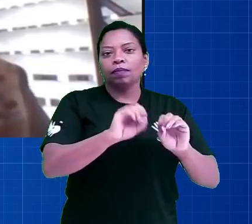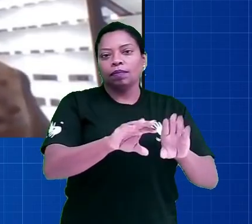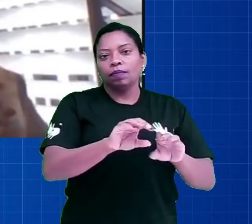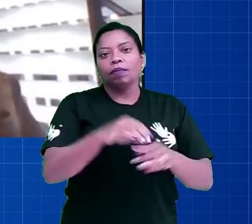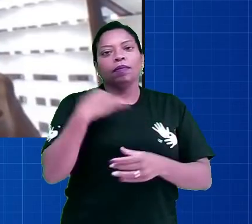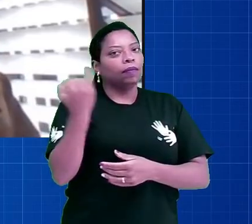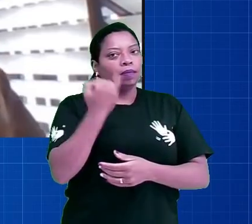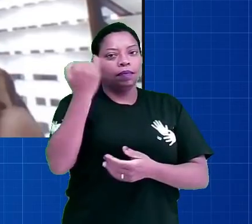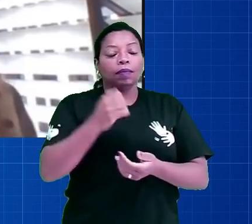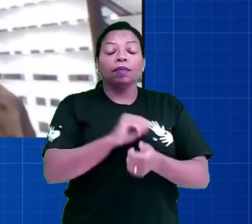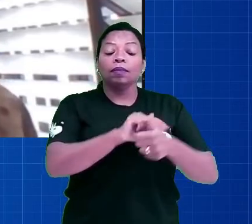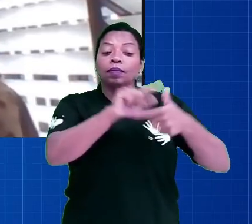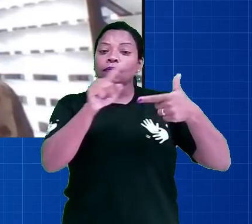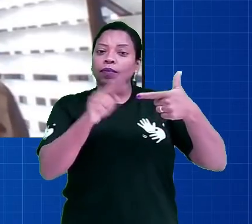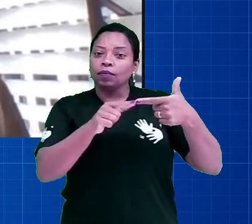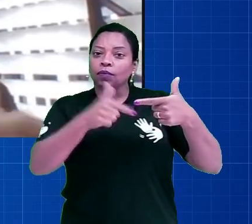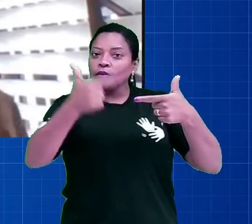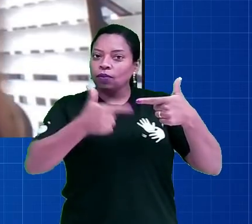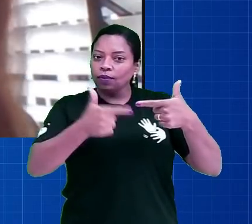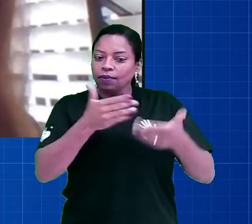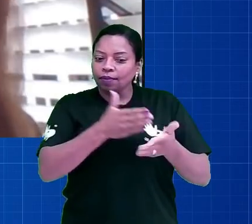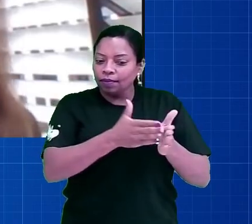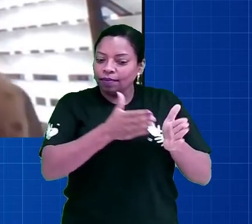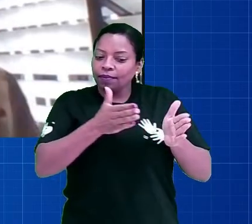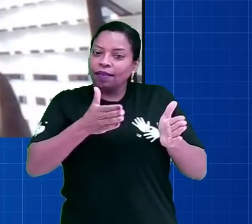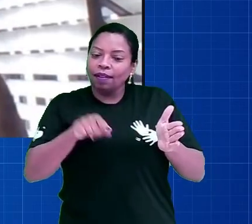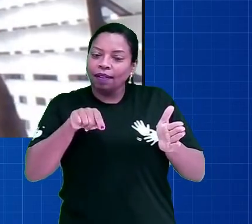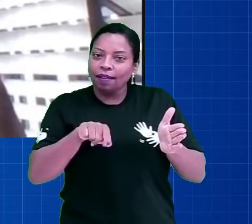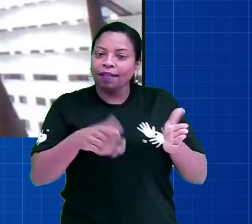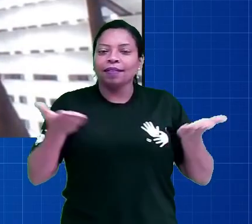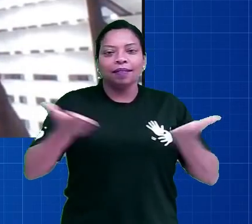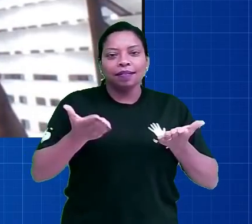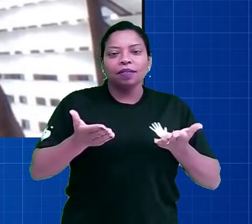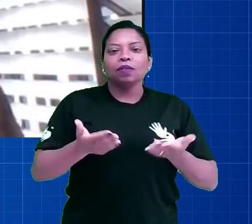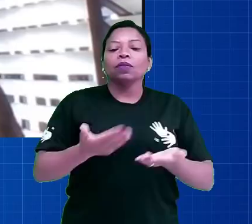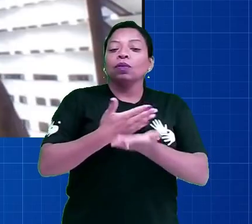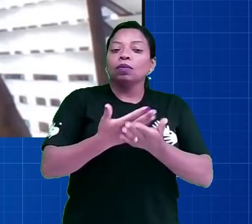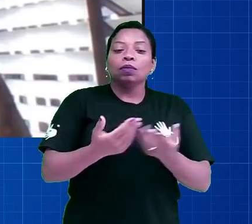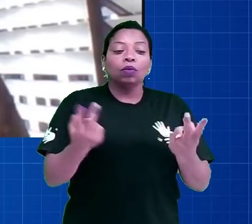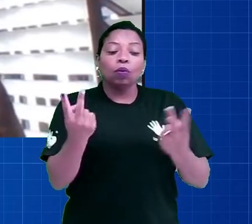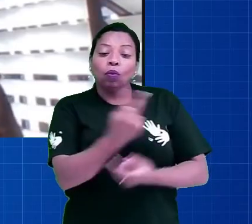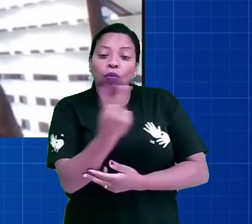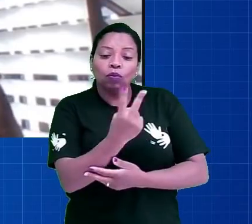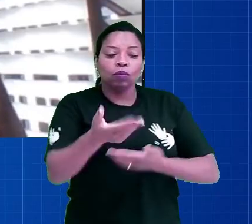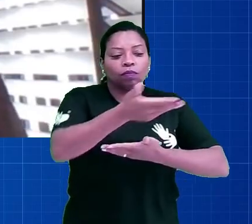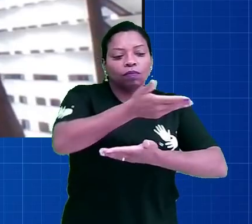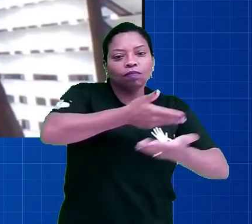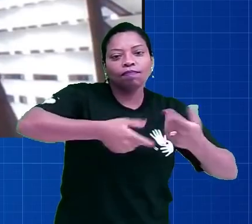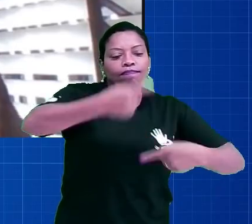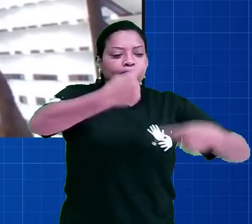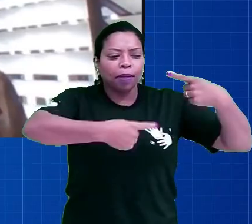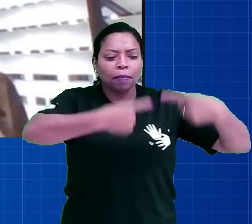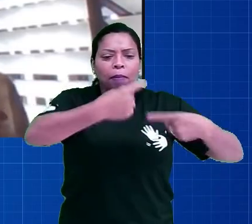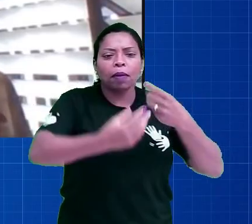esta perspectiva, a gente já entra no que se chama de estágio 2. Eles começam o quê? A realmente